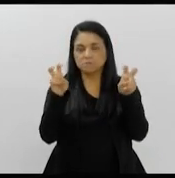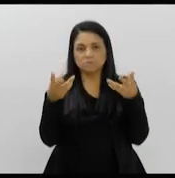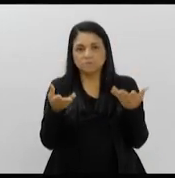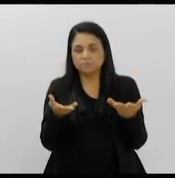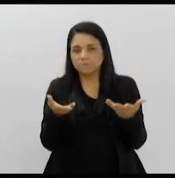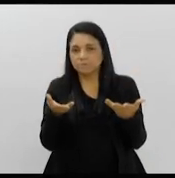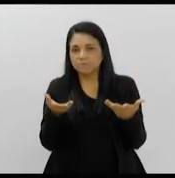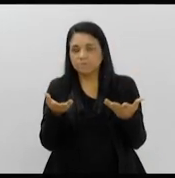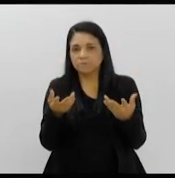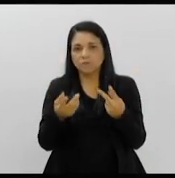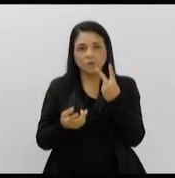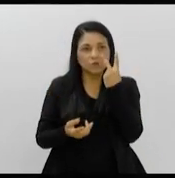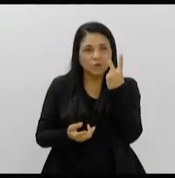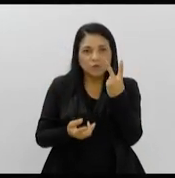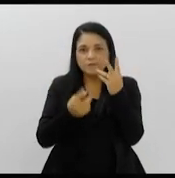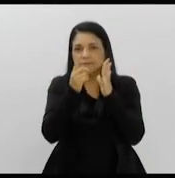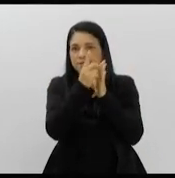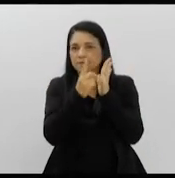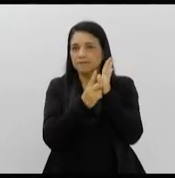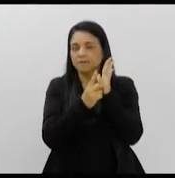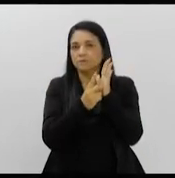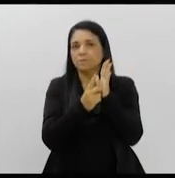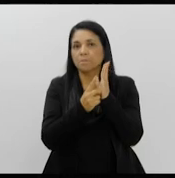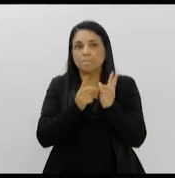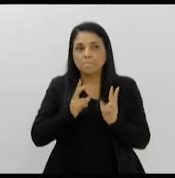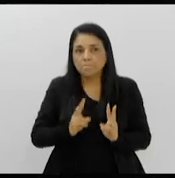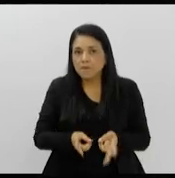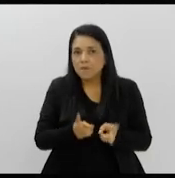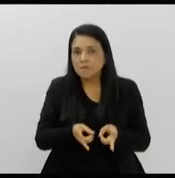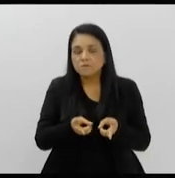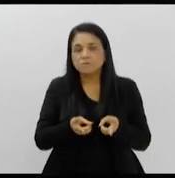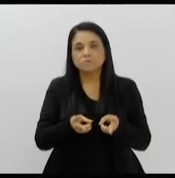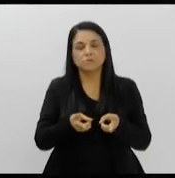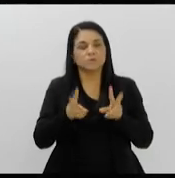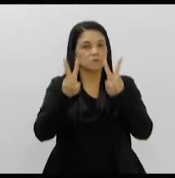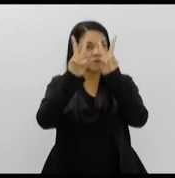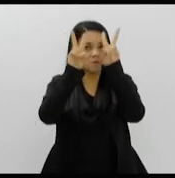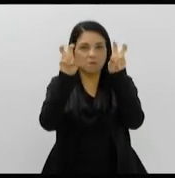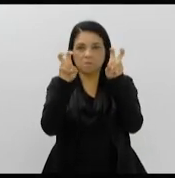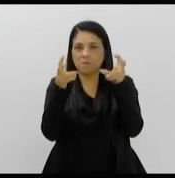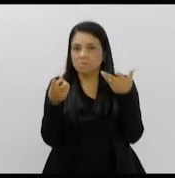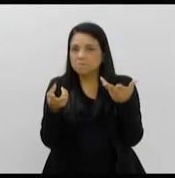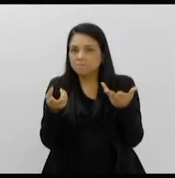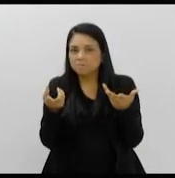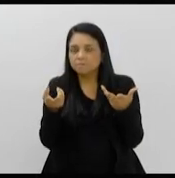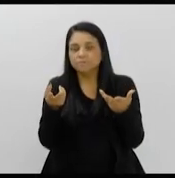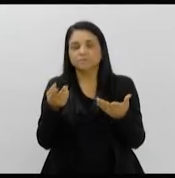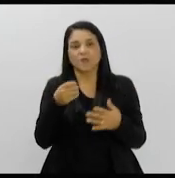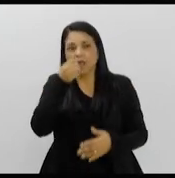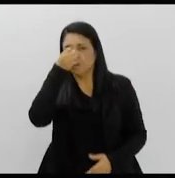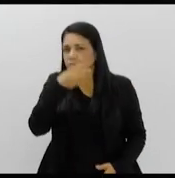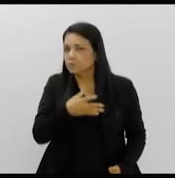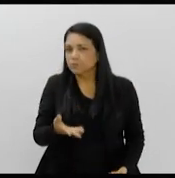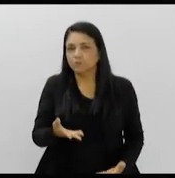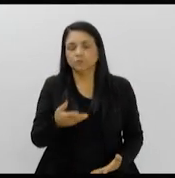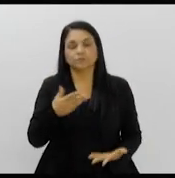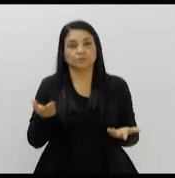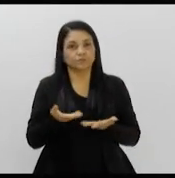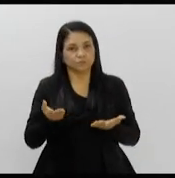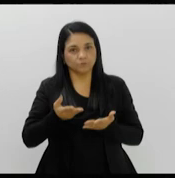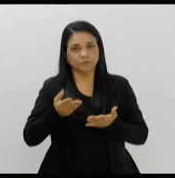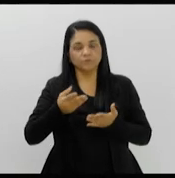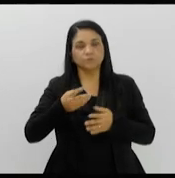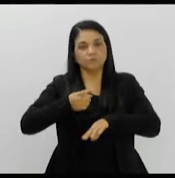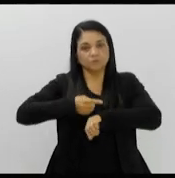pra senhora ver o absurdo desses dois decretos hoje às 13